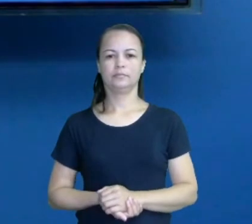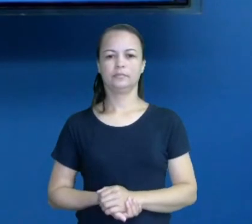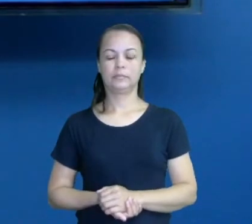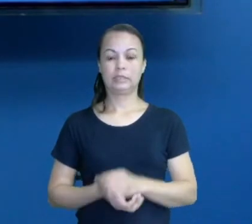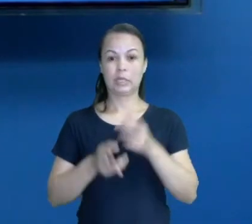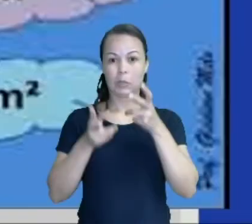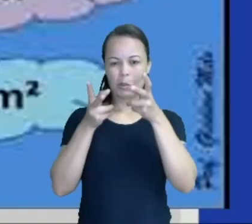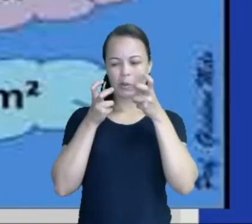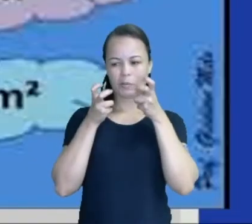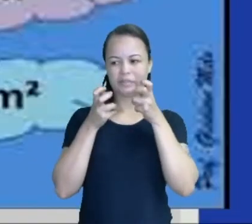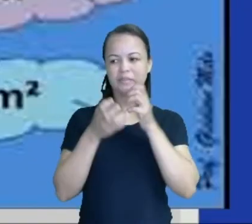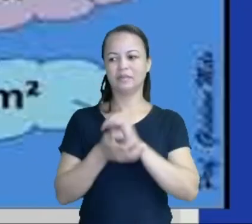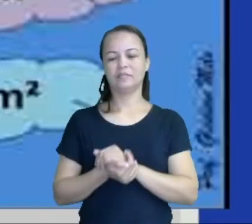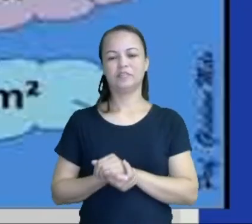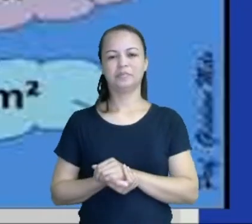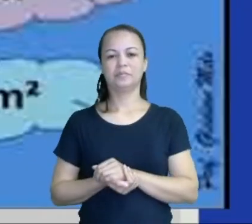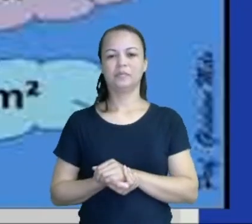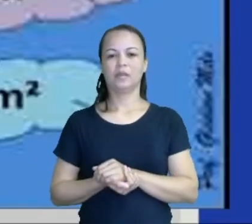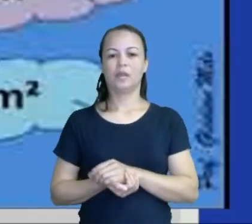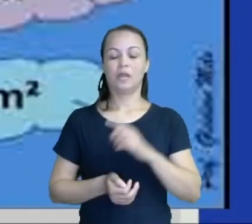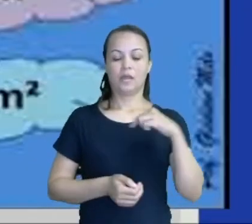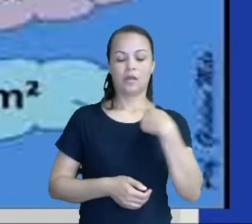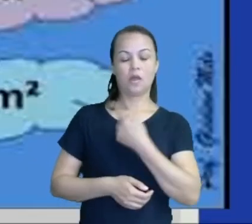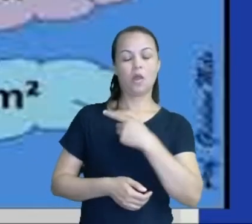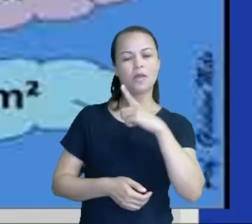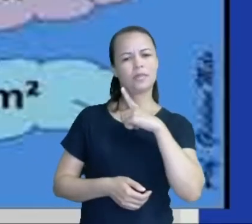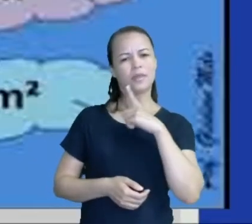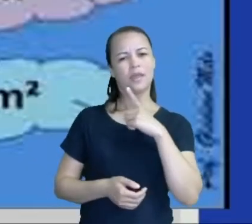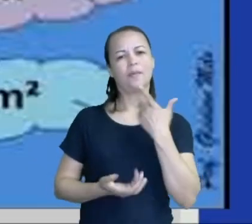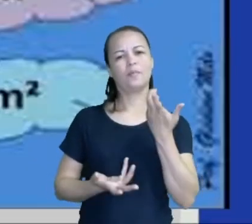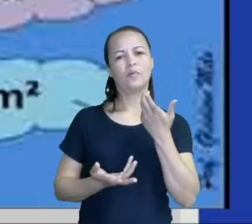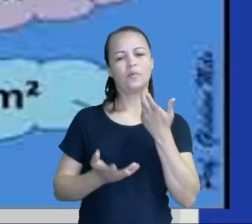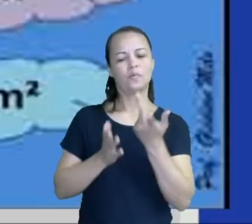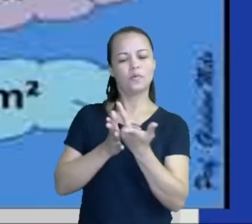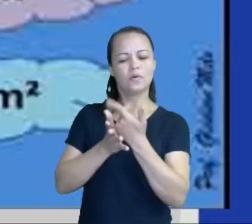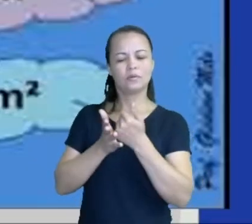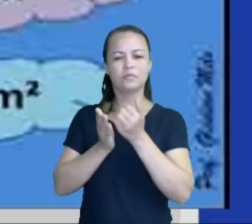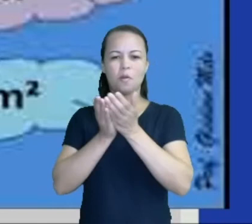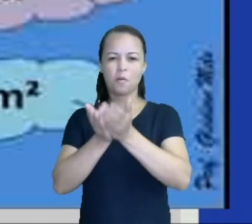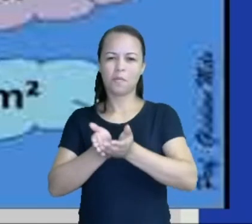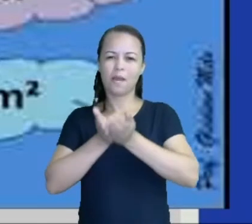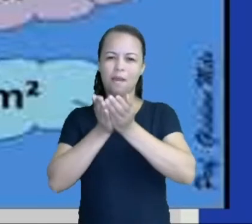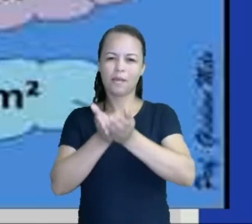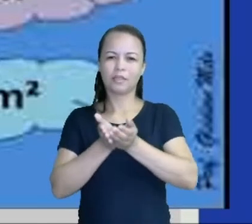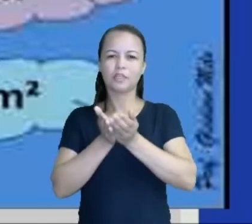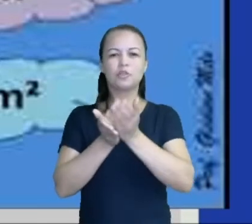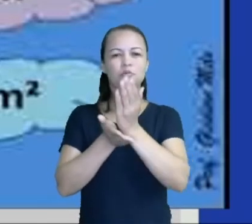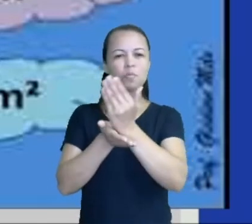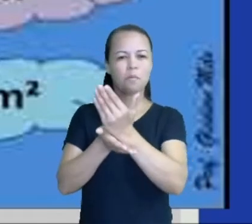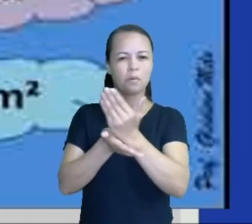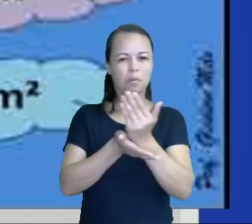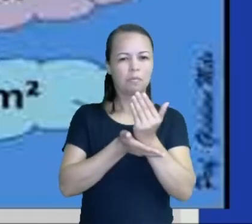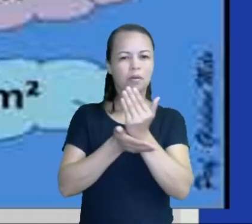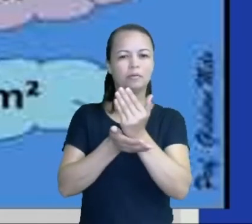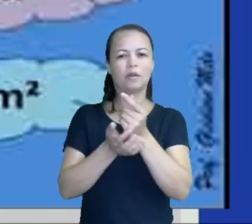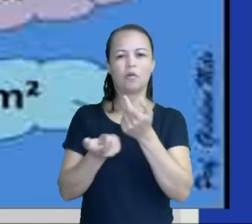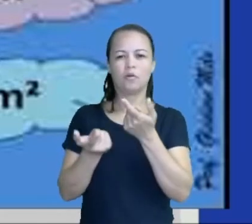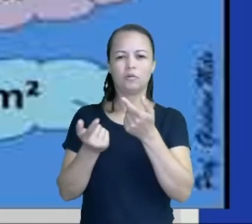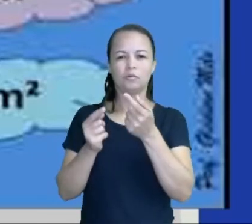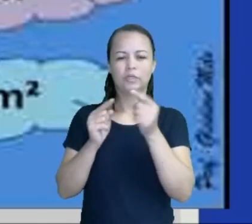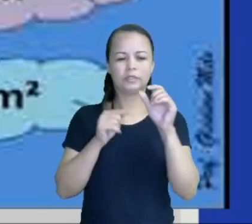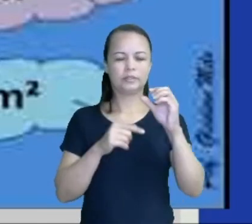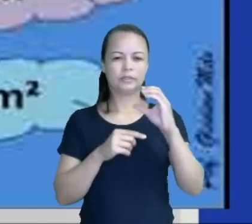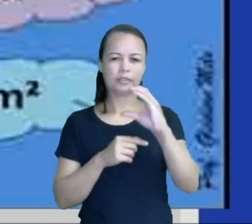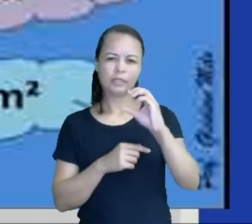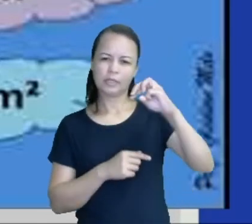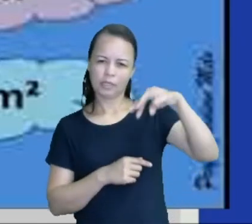Olha aí. Nós temos um desenho de um barquinho. Olha os centímetros quadrados aí.